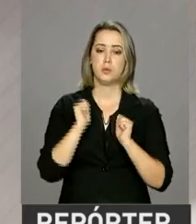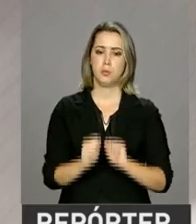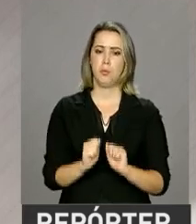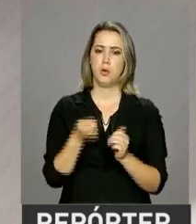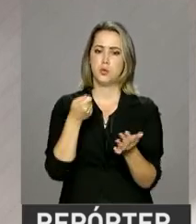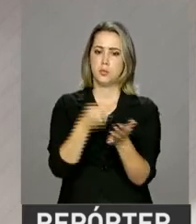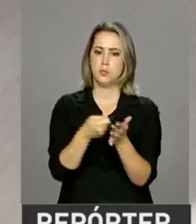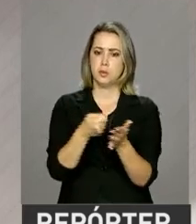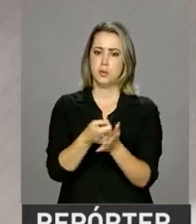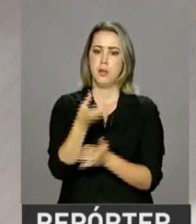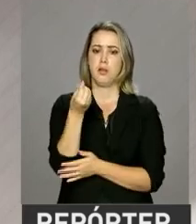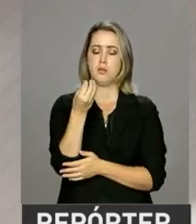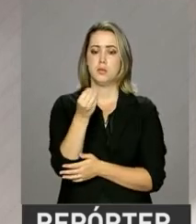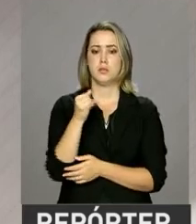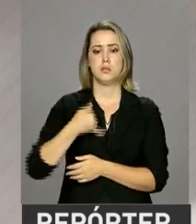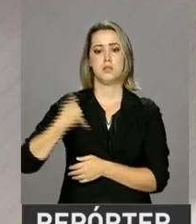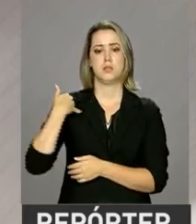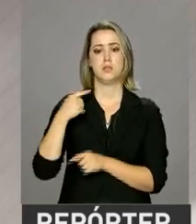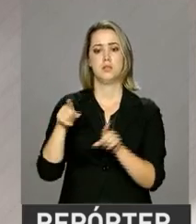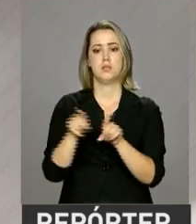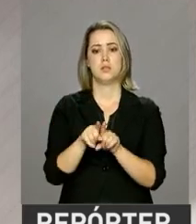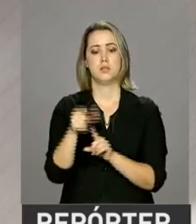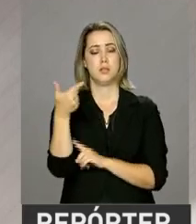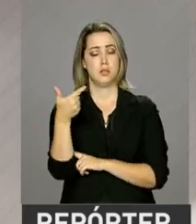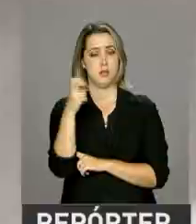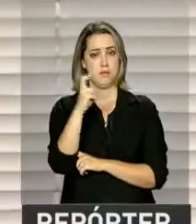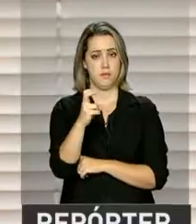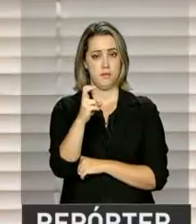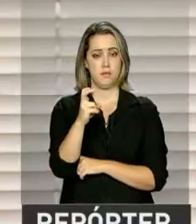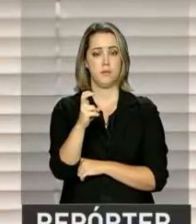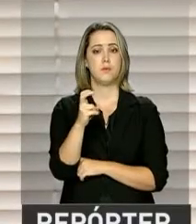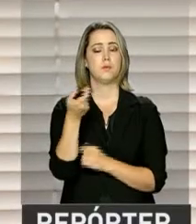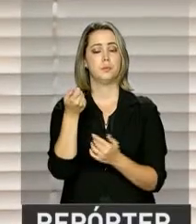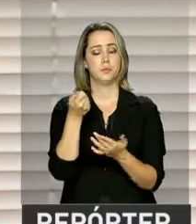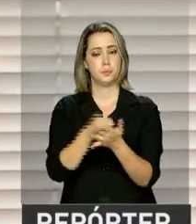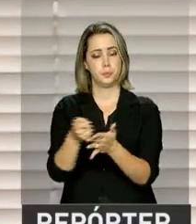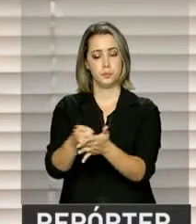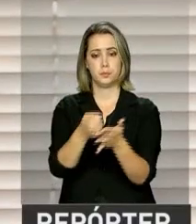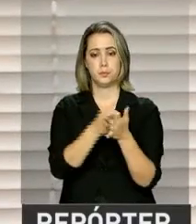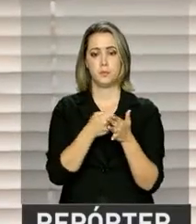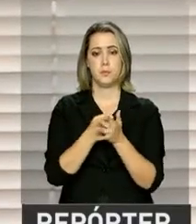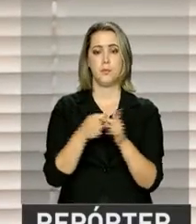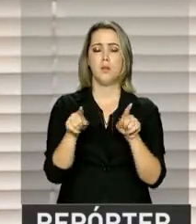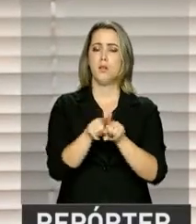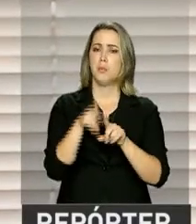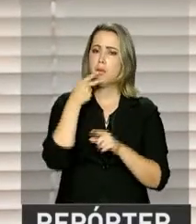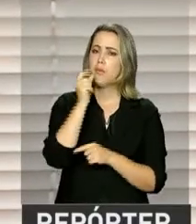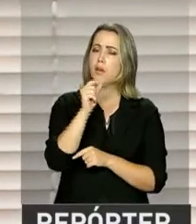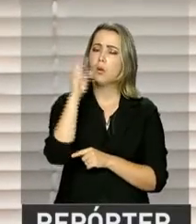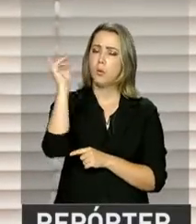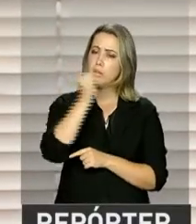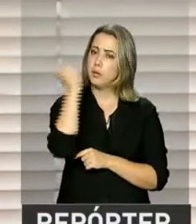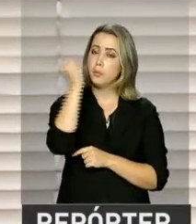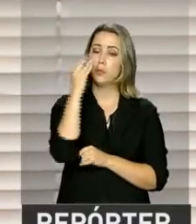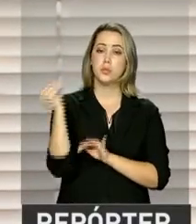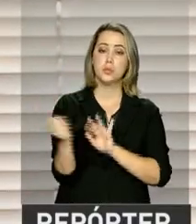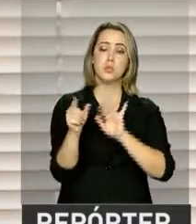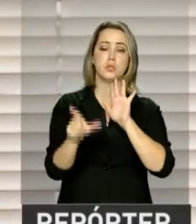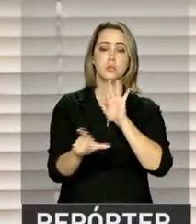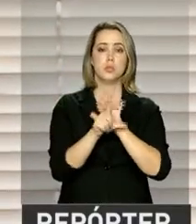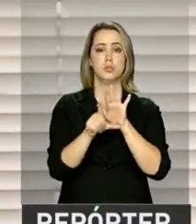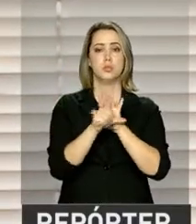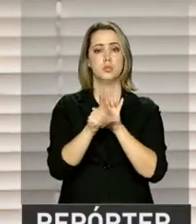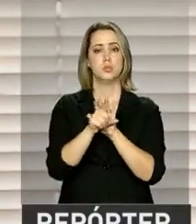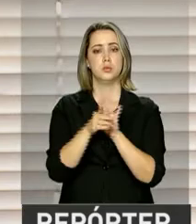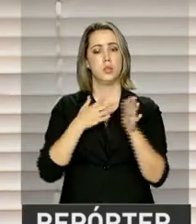se aposentar com 60 anos e 25 anos de contribuição o secretário reforçou ainda a importância da reforma e tranquilizou o